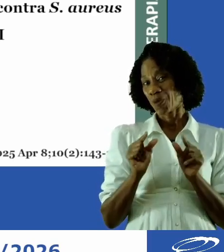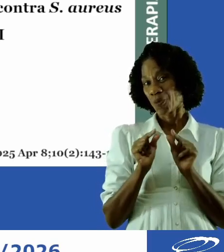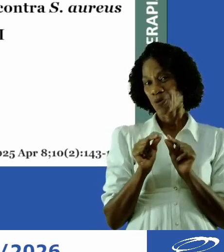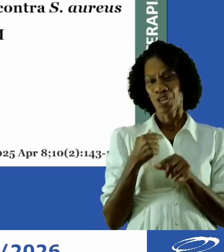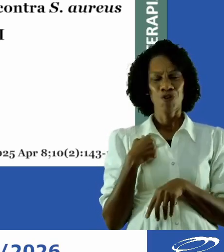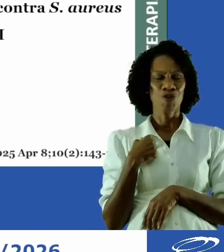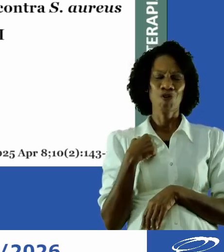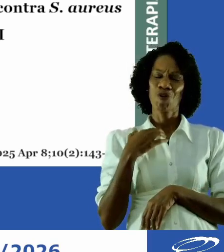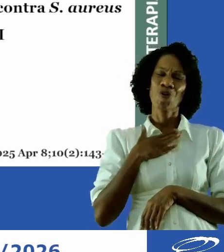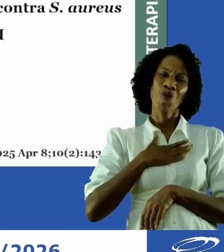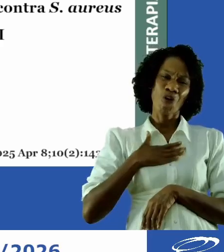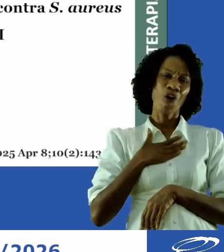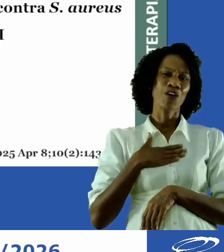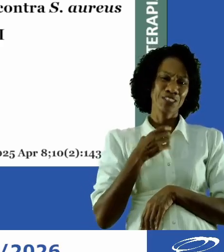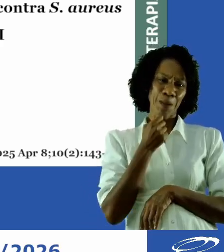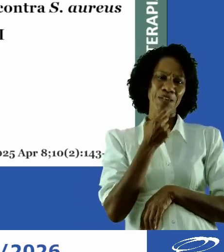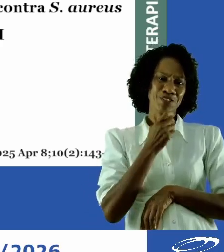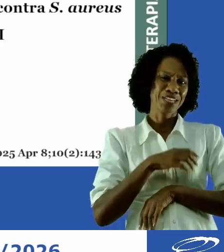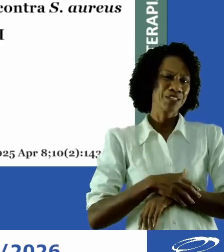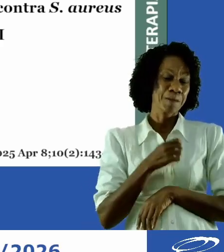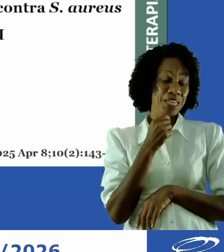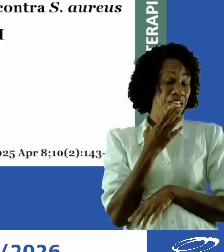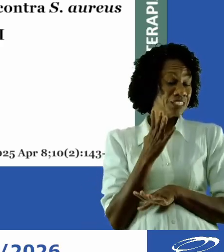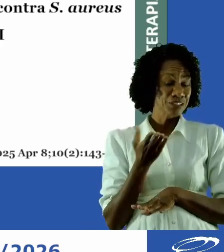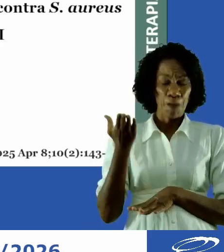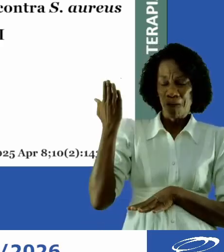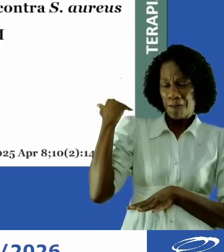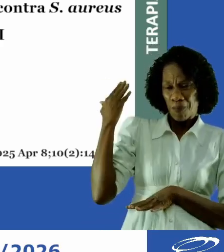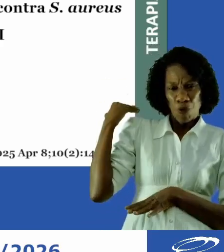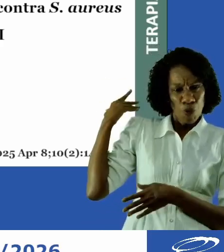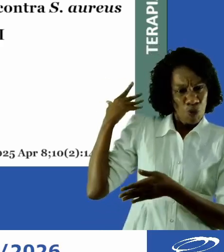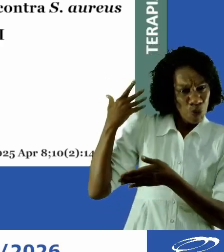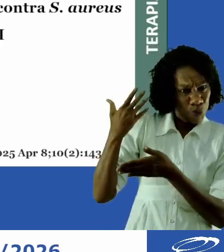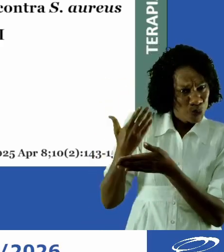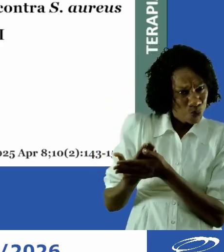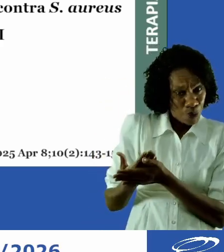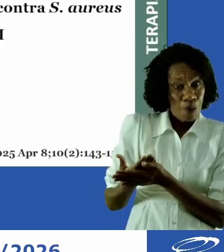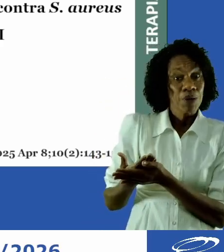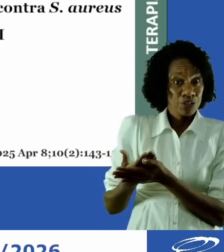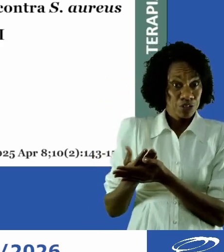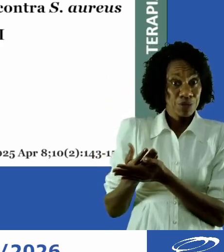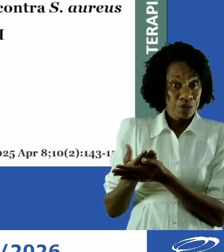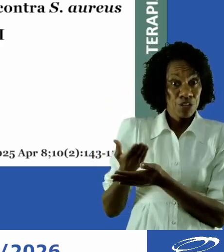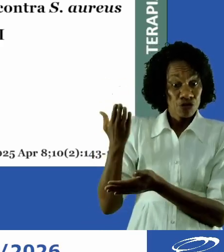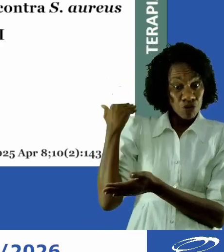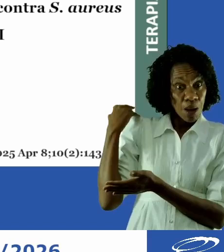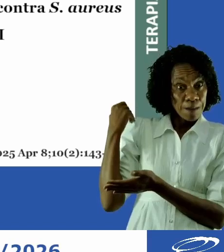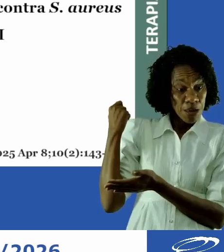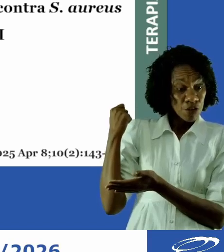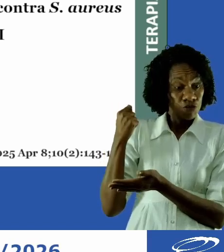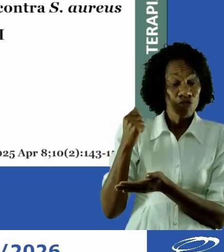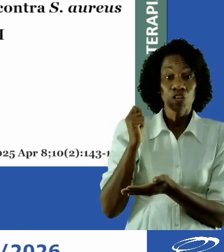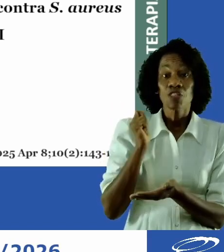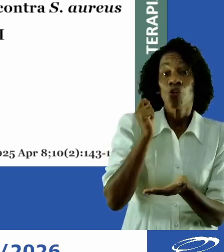olhos. Eu adoro essa medicação, é uma medicação super antiga, era vendida nas padarias nesse país, na